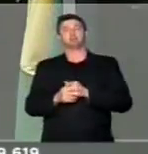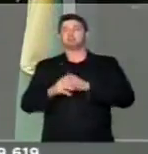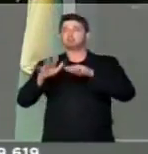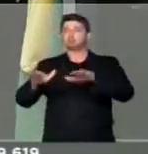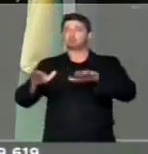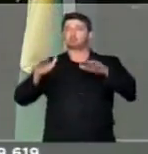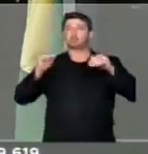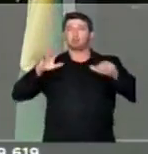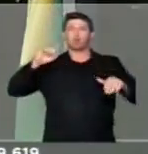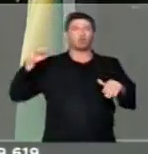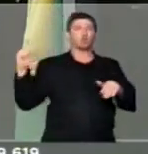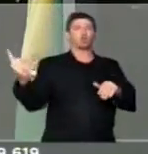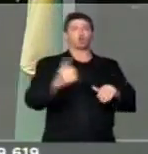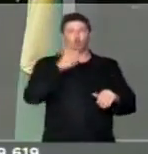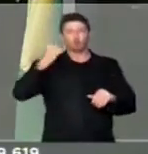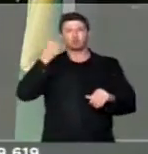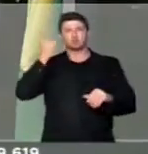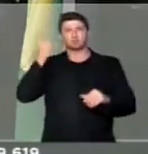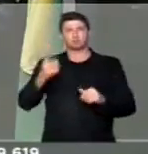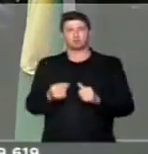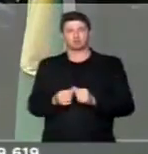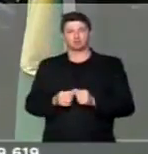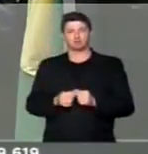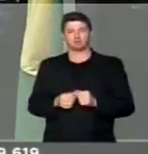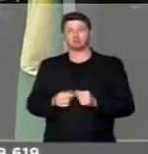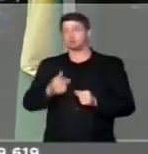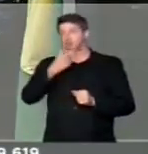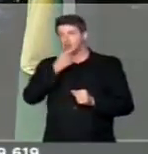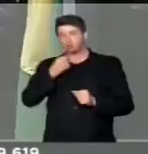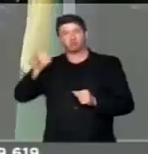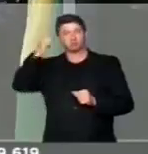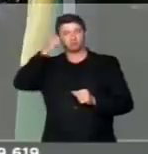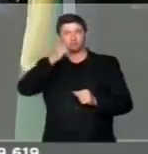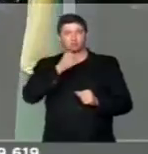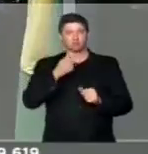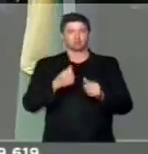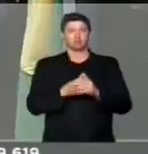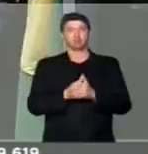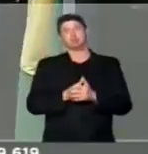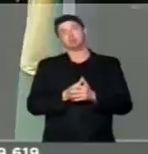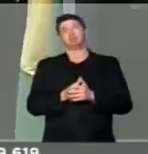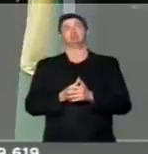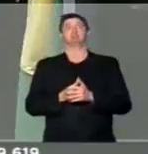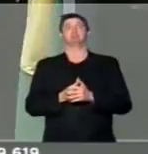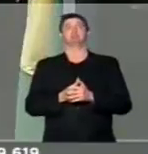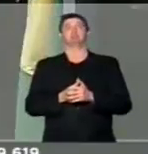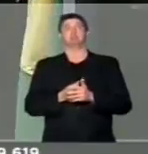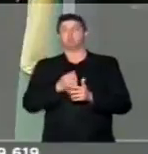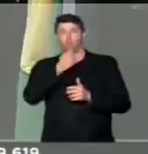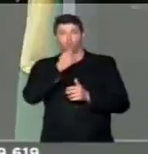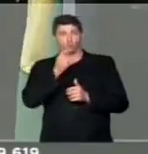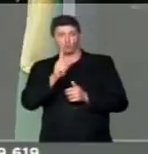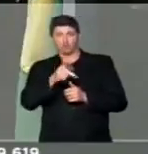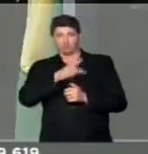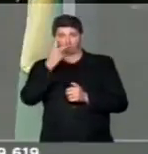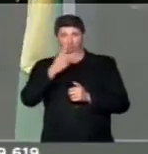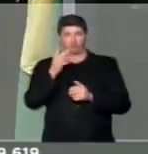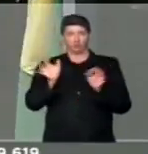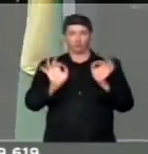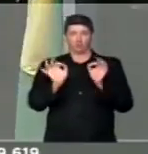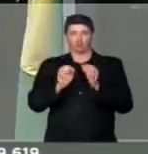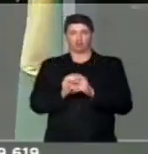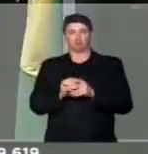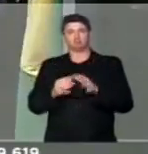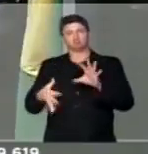conclamar a todos os deputados, deputadas, que ainda não se manifestaram, que